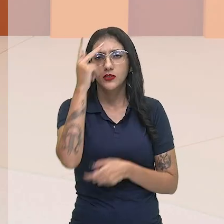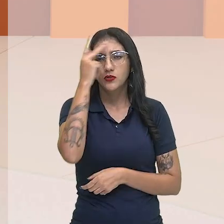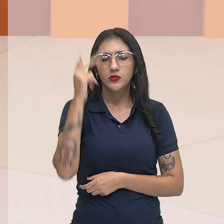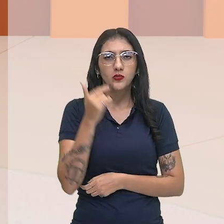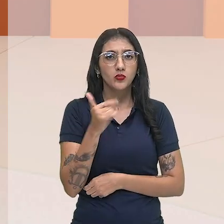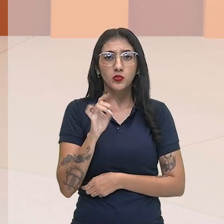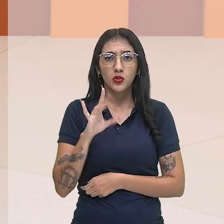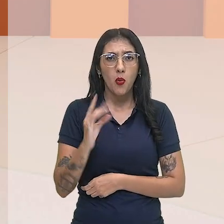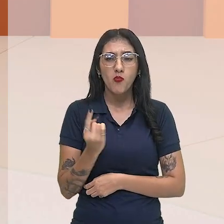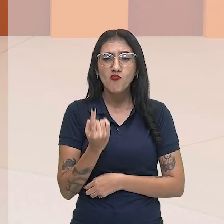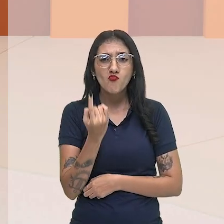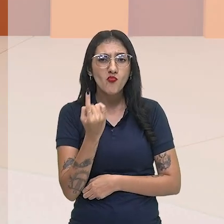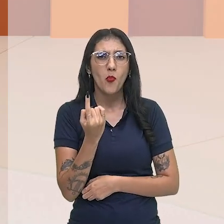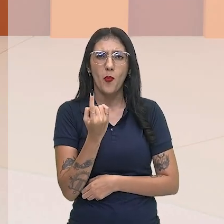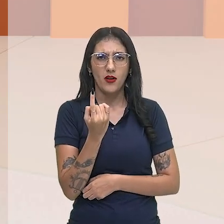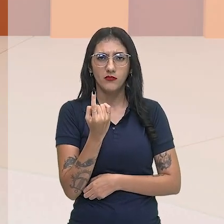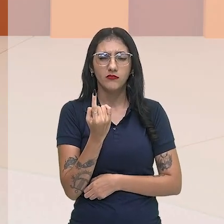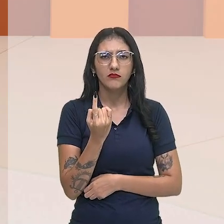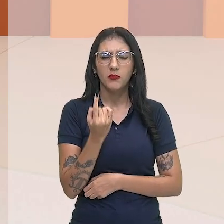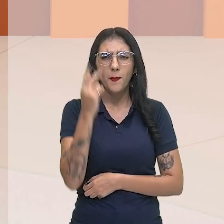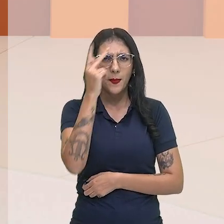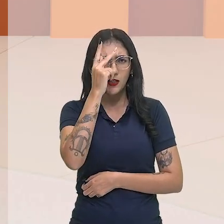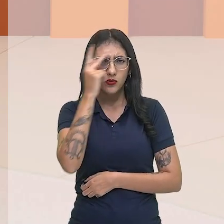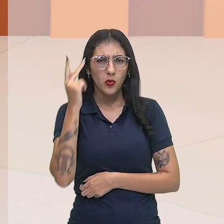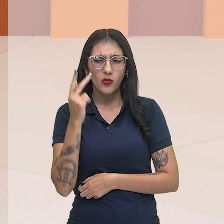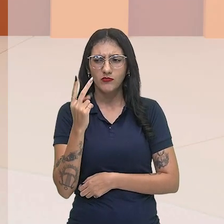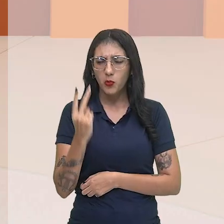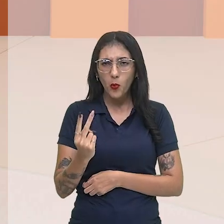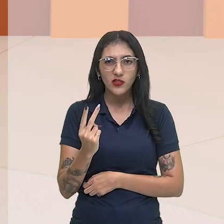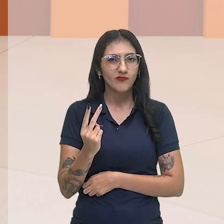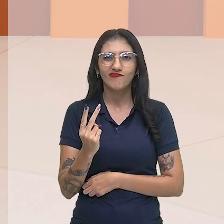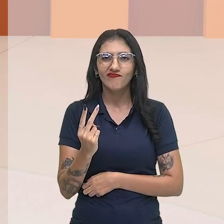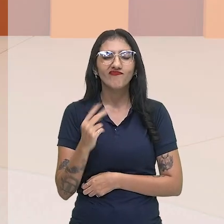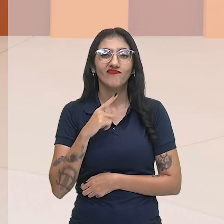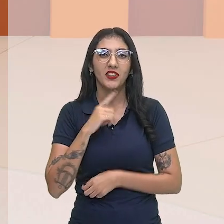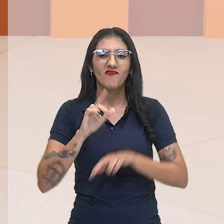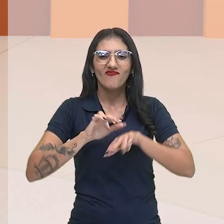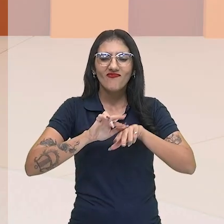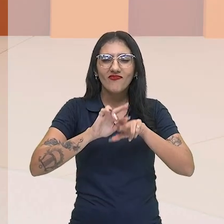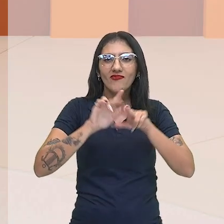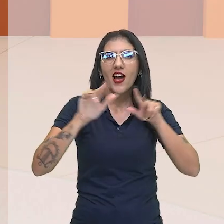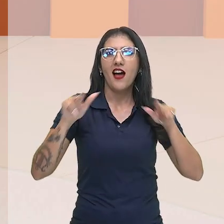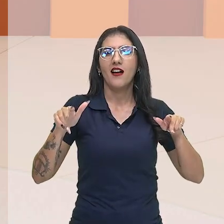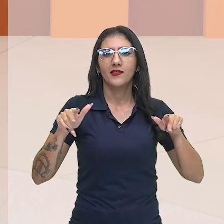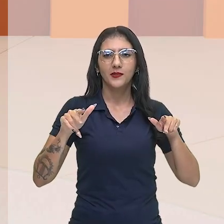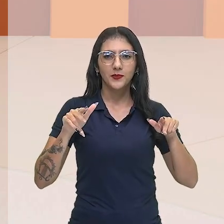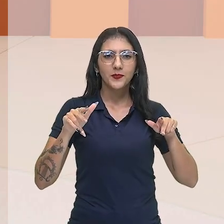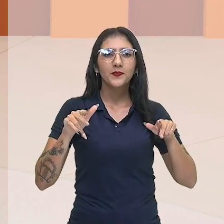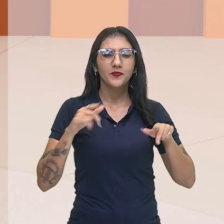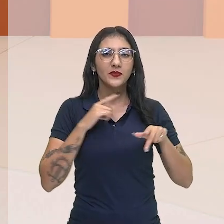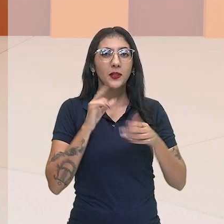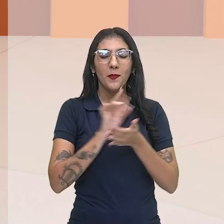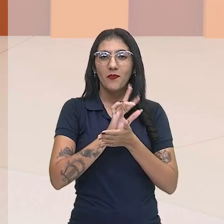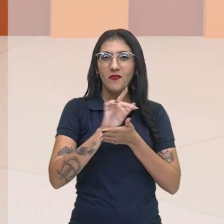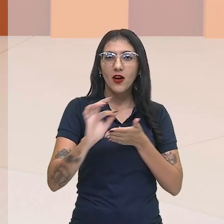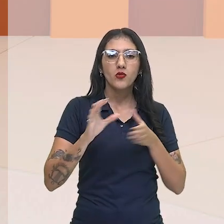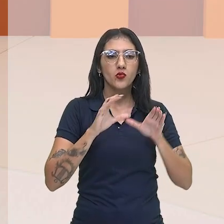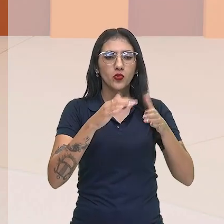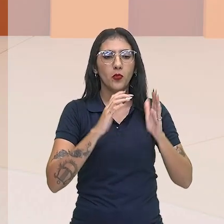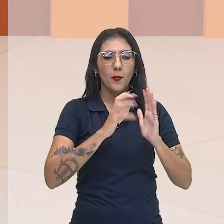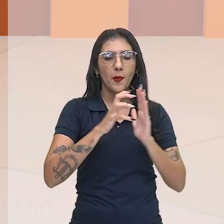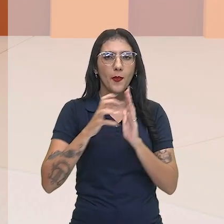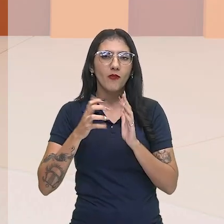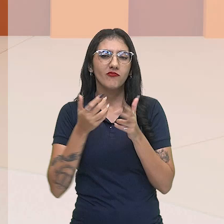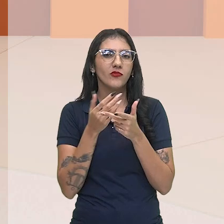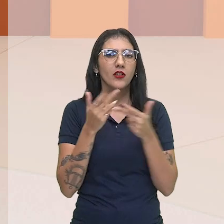uma, não são somente duas vozes. São várias. As vozes são plurais e